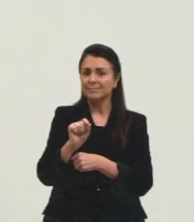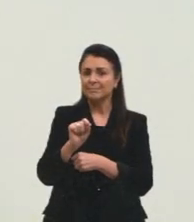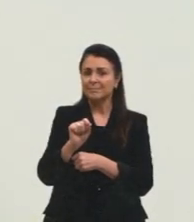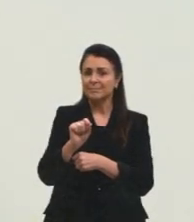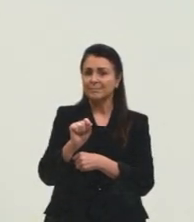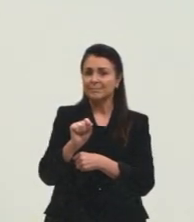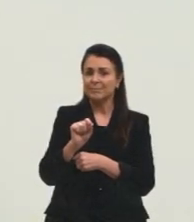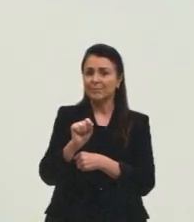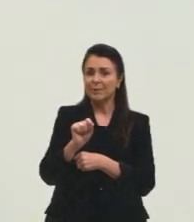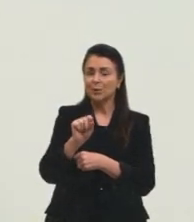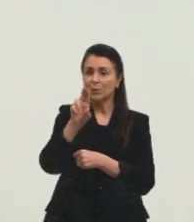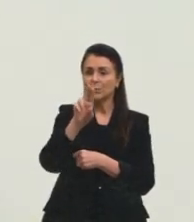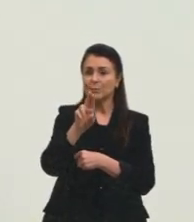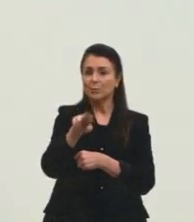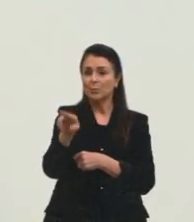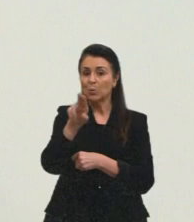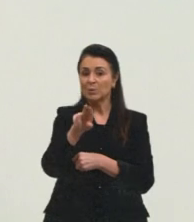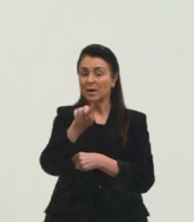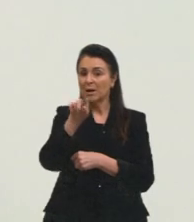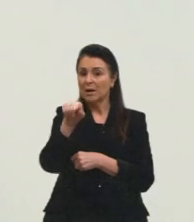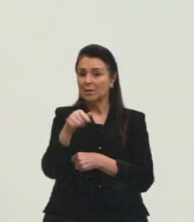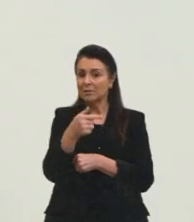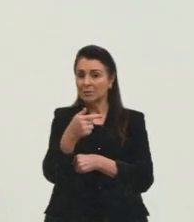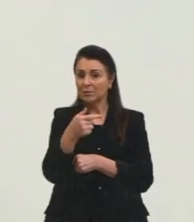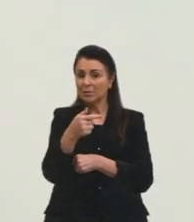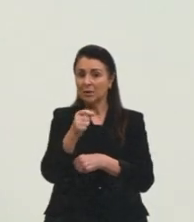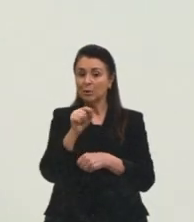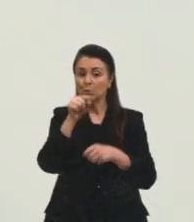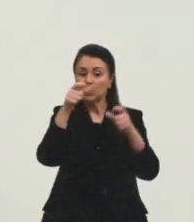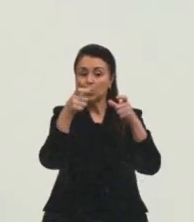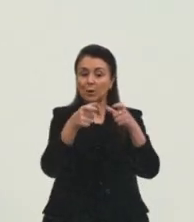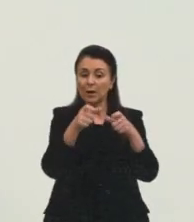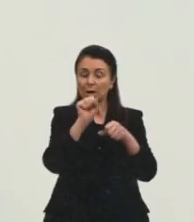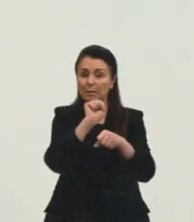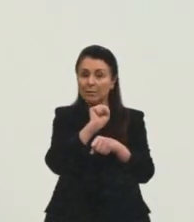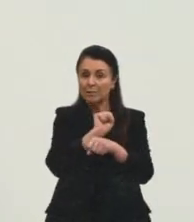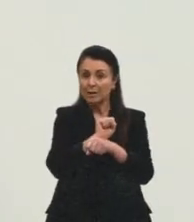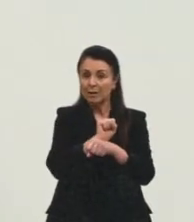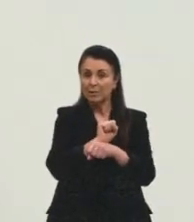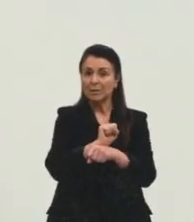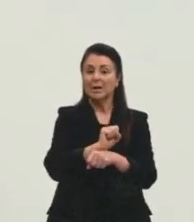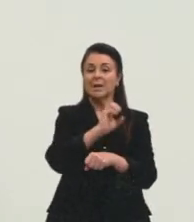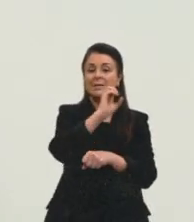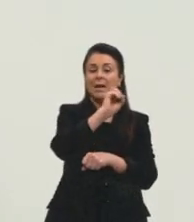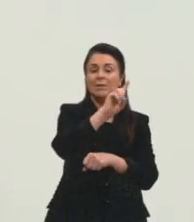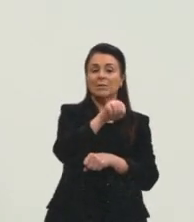usar esta, aqui foi aonde parou então o resultado desse e